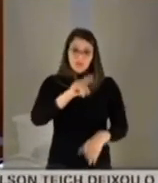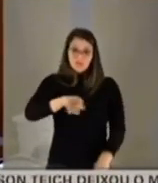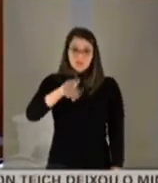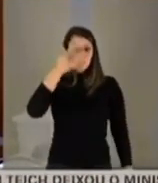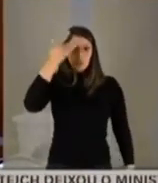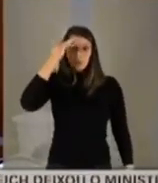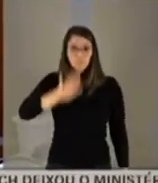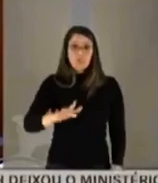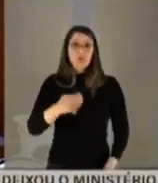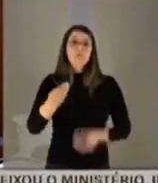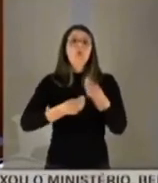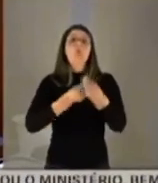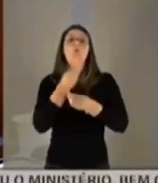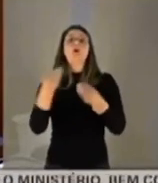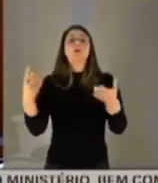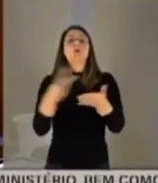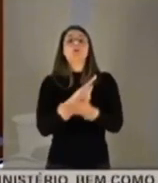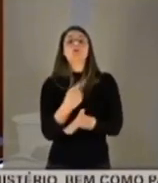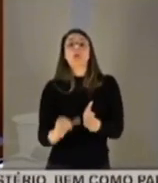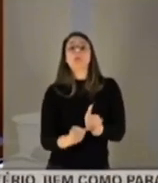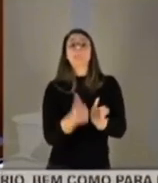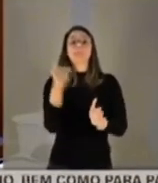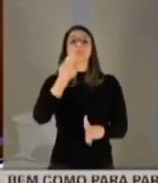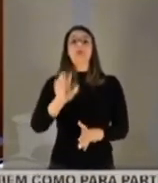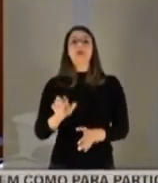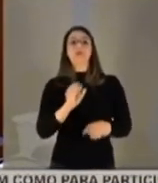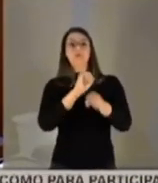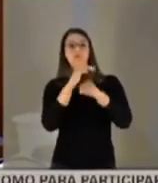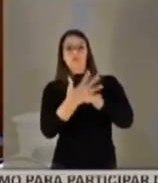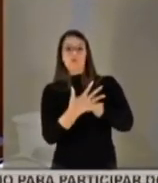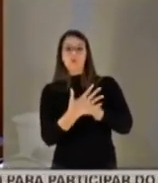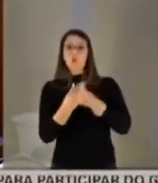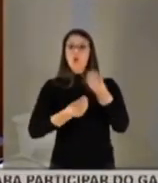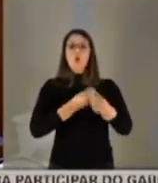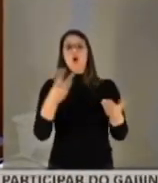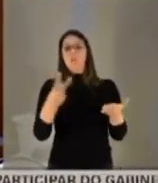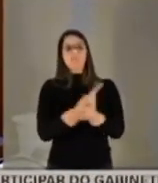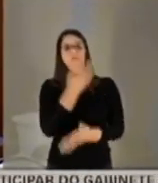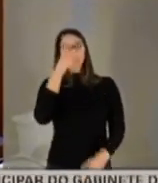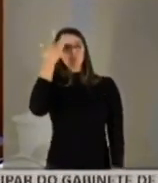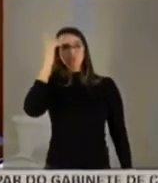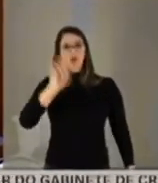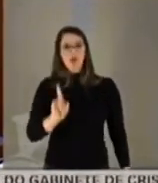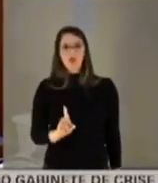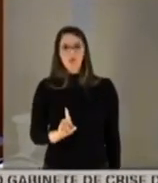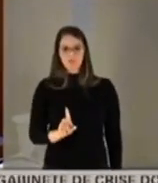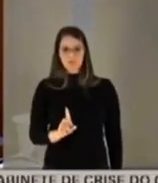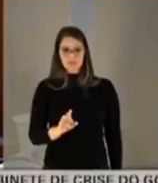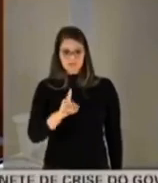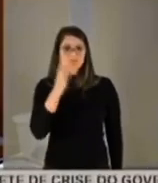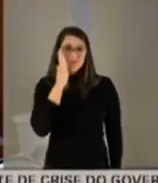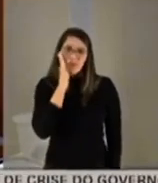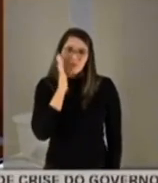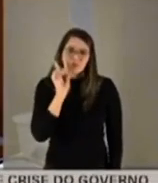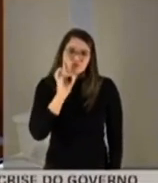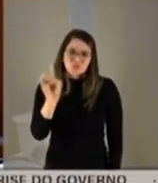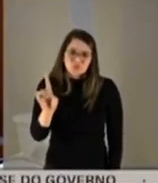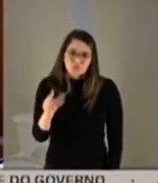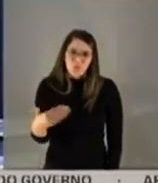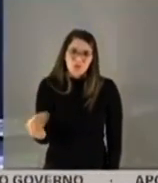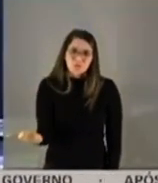que quando foi que aconteceu a primeira manifestação e como aconteceu. A senhora sabe a data?